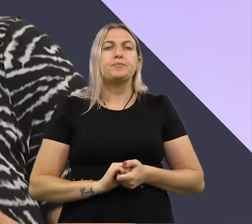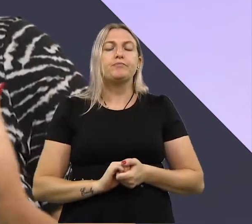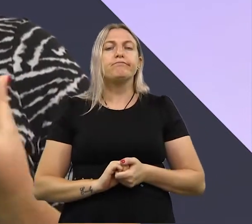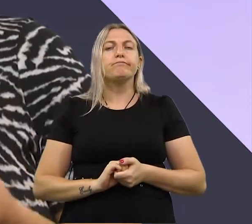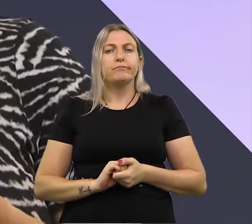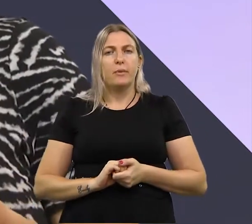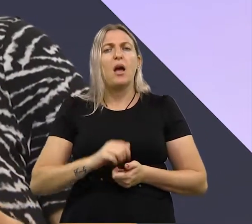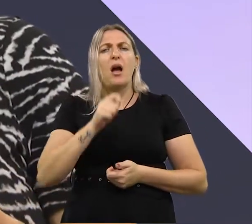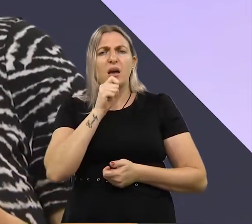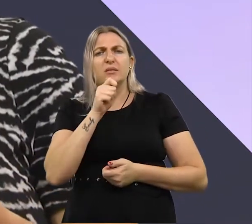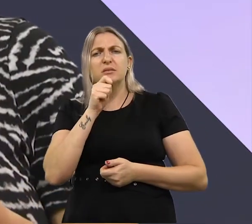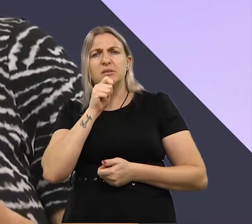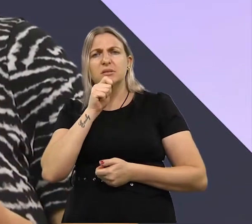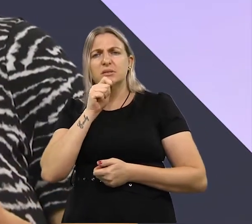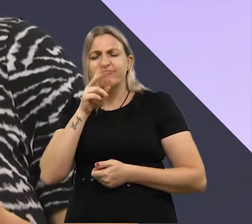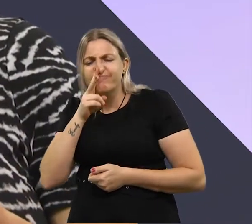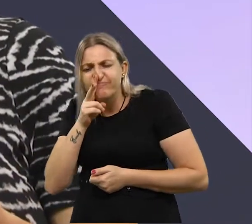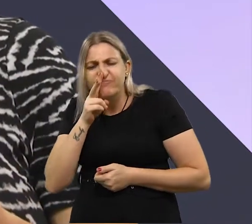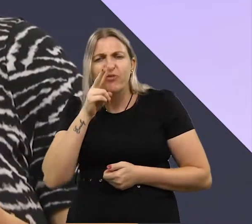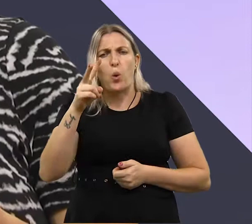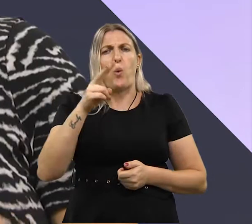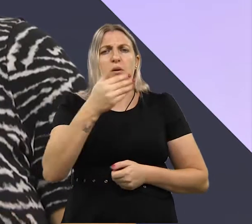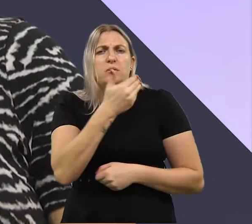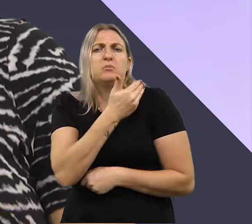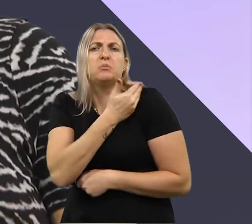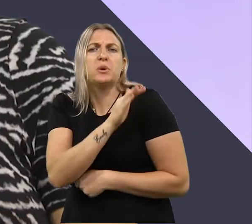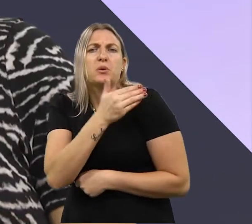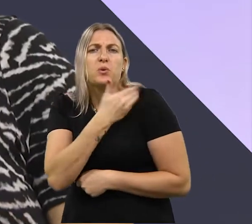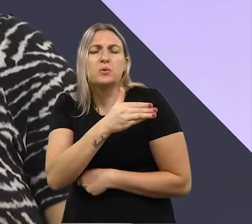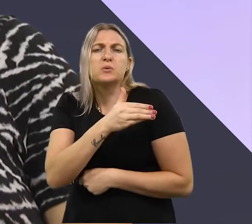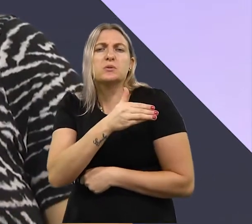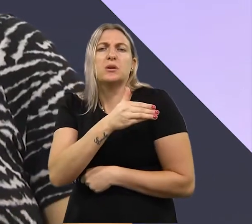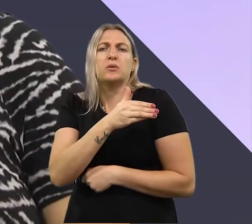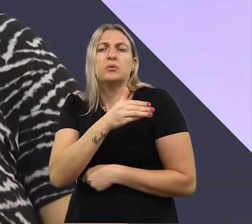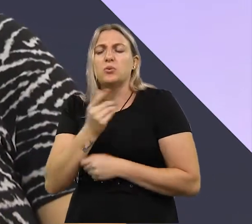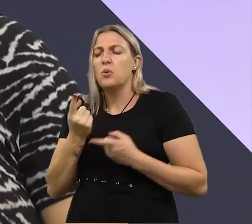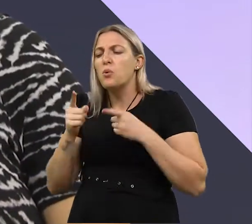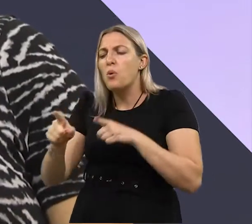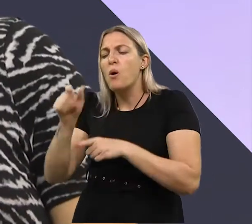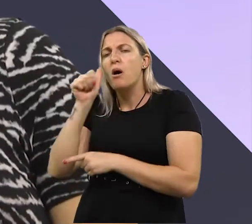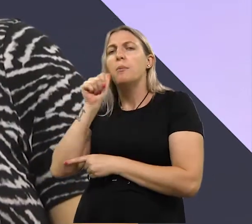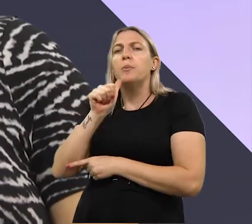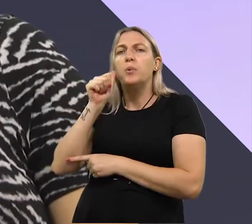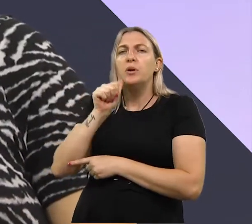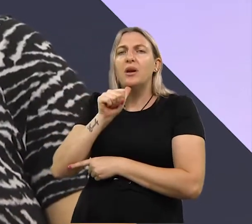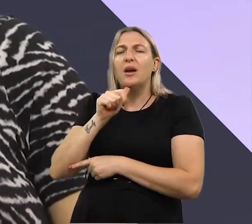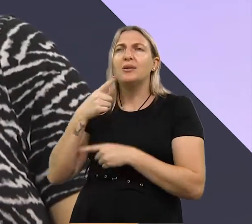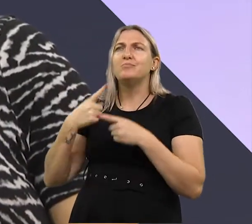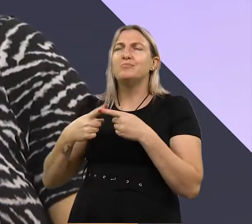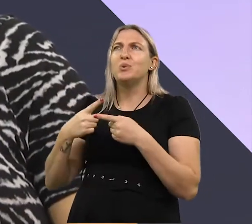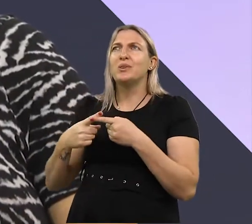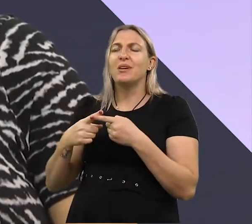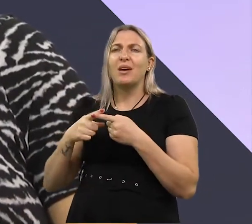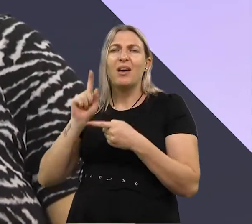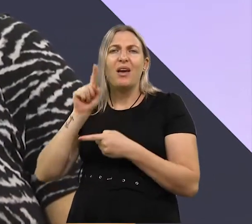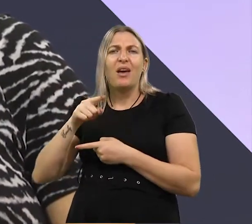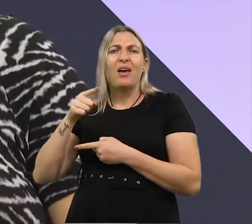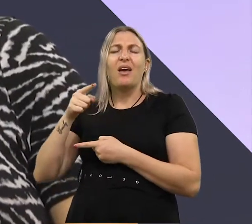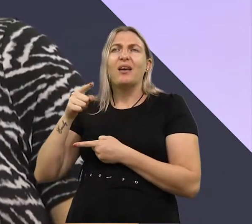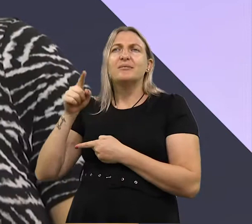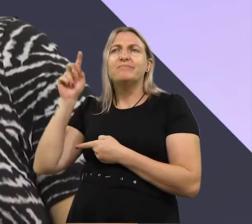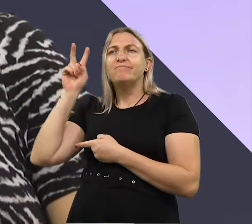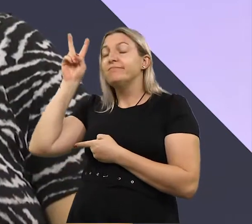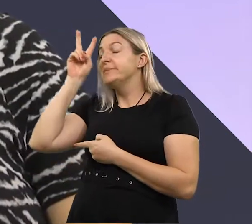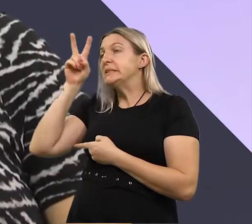É muito forte essa questão de preconceito de gênero, porque é algo que está incrustado, né? Tem toda uma questão histórica,